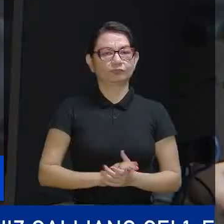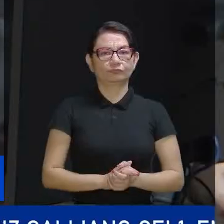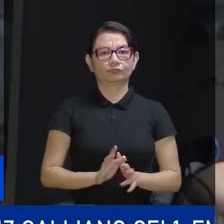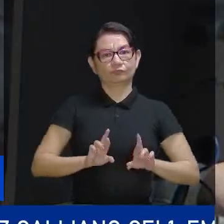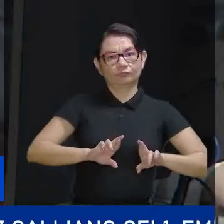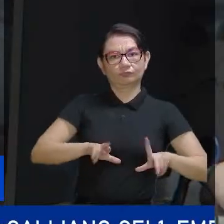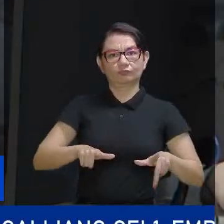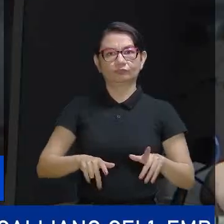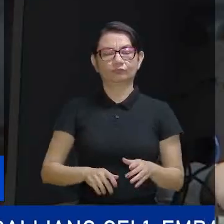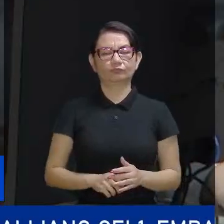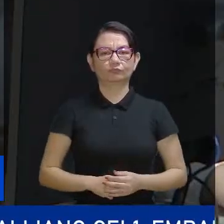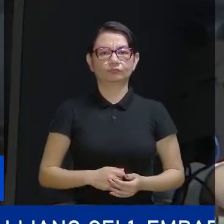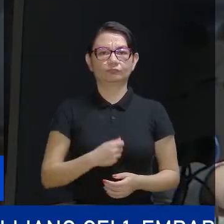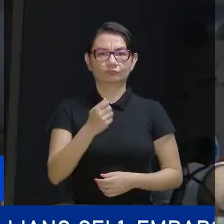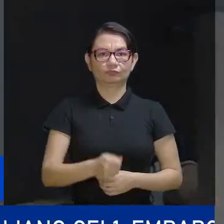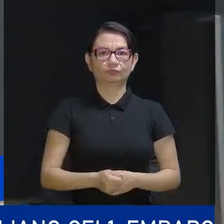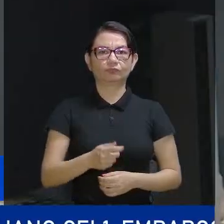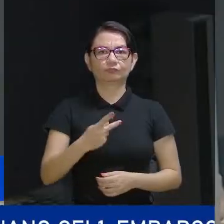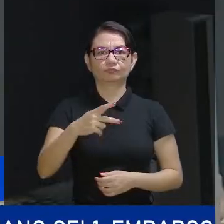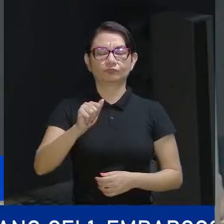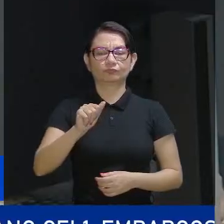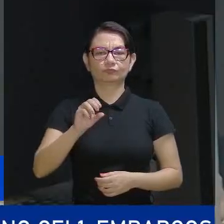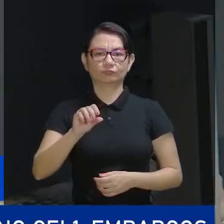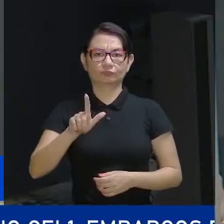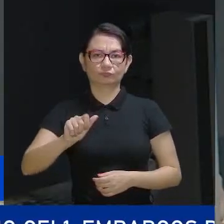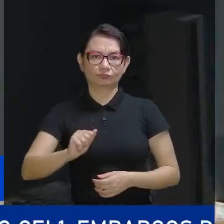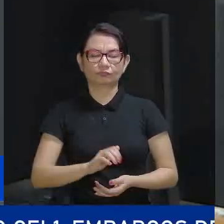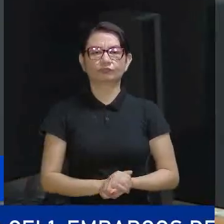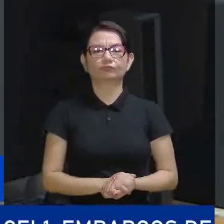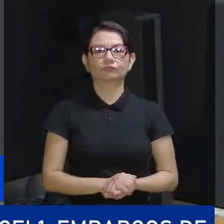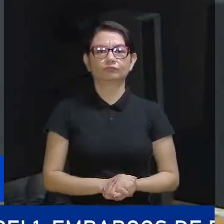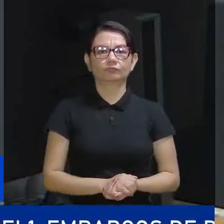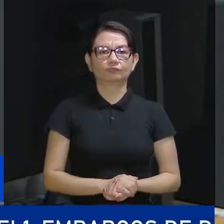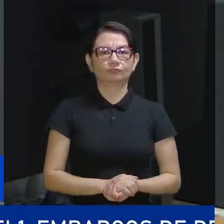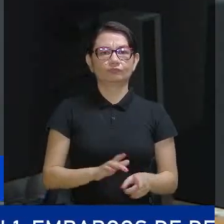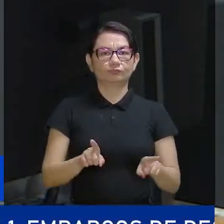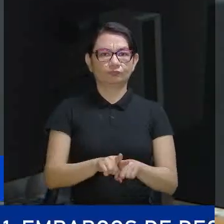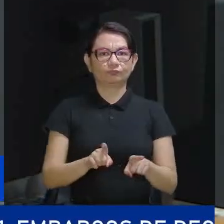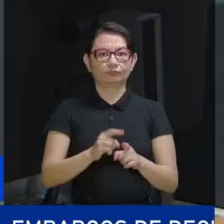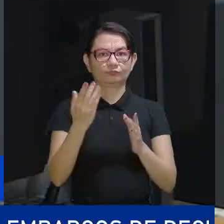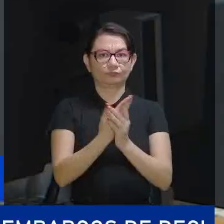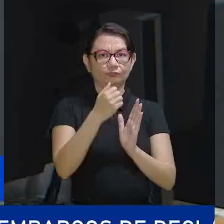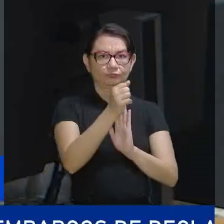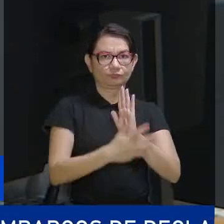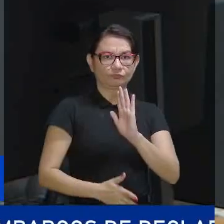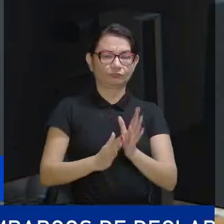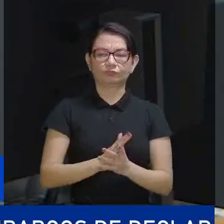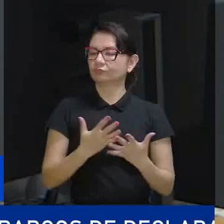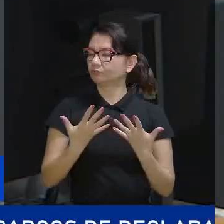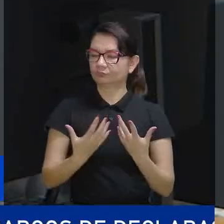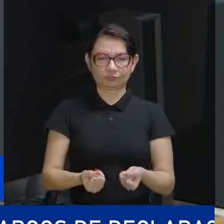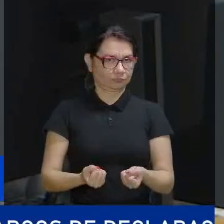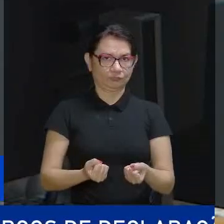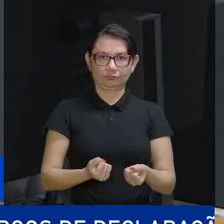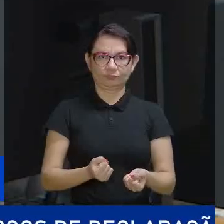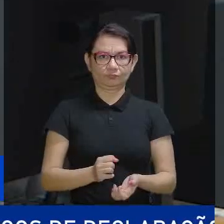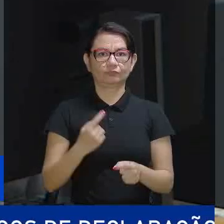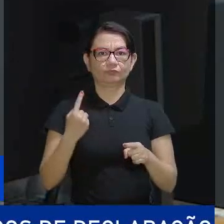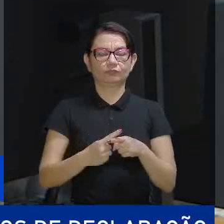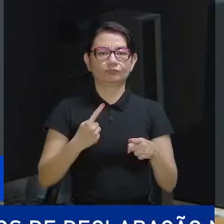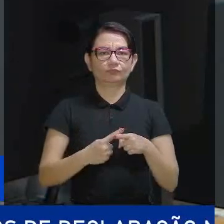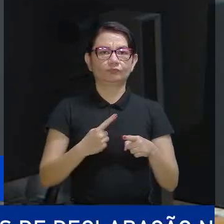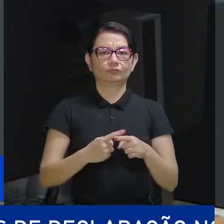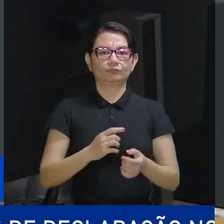da eminente juíza Paola. Após o exame detido da controvérsia, concluo que os embargos de declaração não merecem acolhimento. Foco no